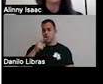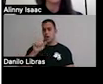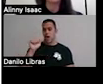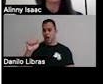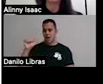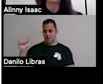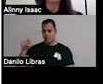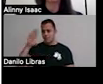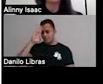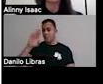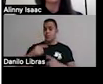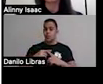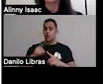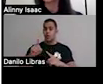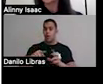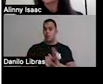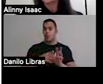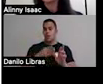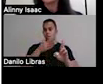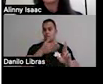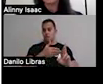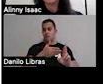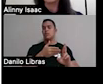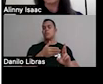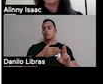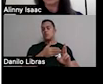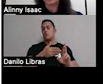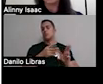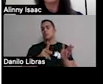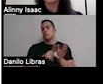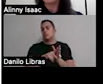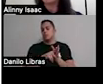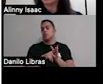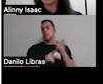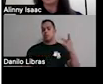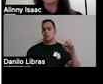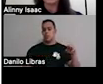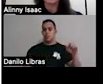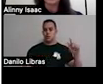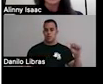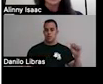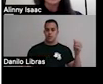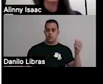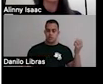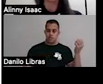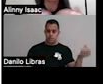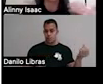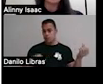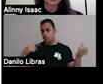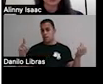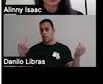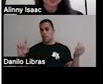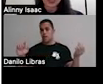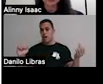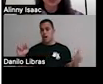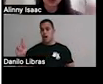que é esse principal representante da família ômega 6, e o DHA, né, como principal representante da família ômega 3, eles, uma vez que a gente